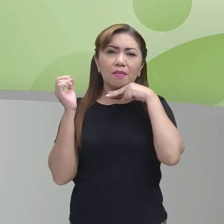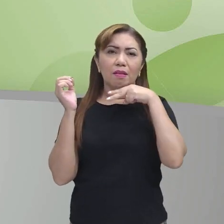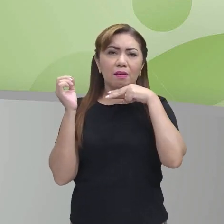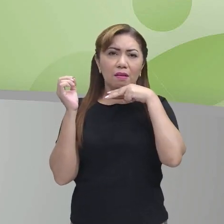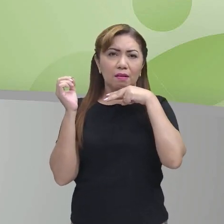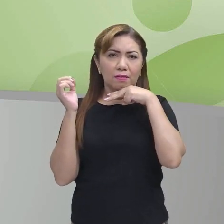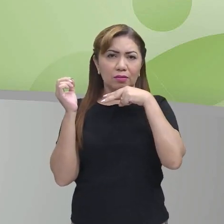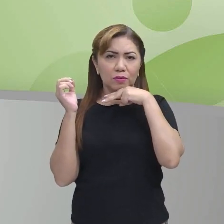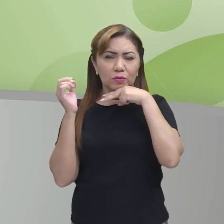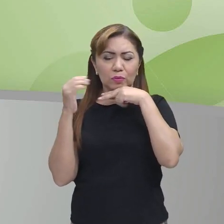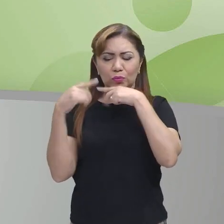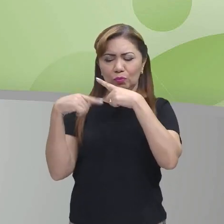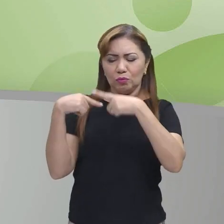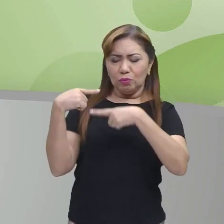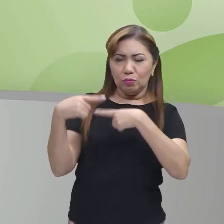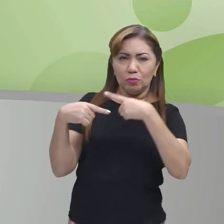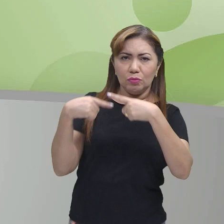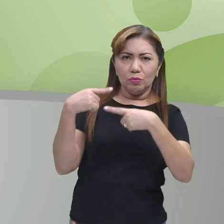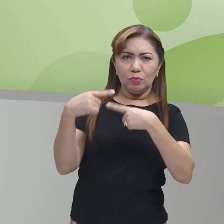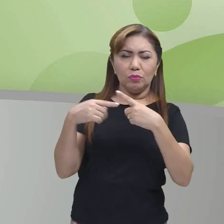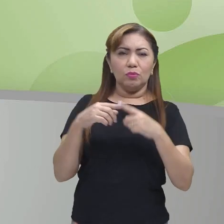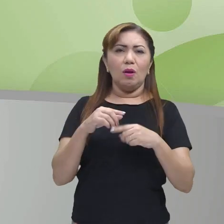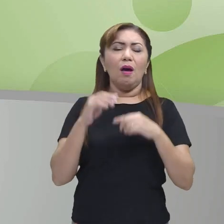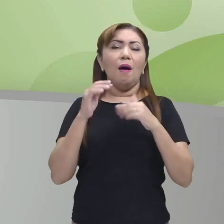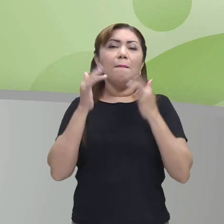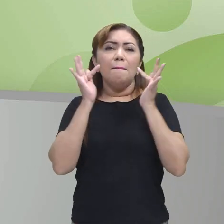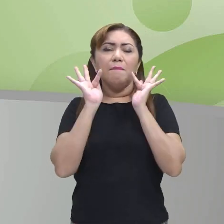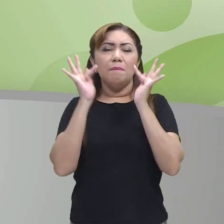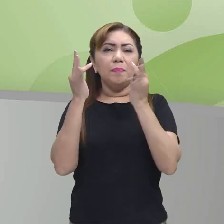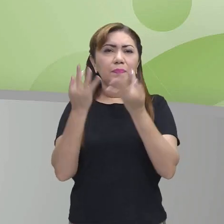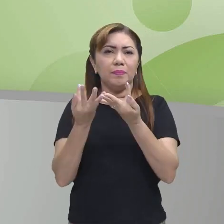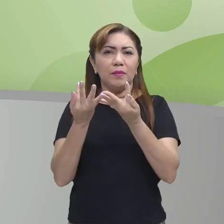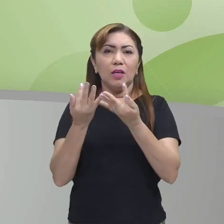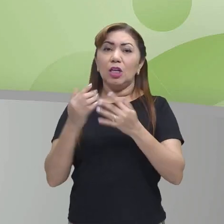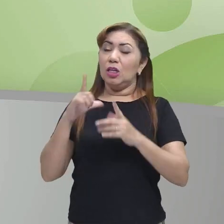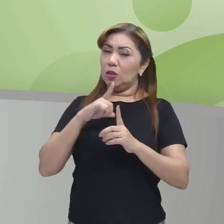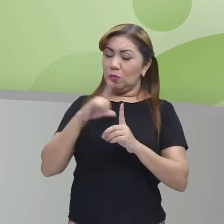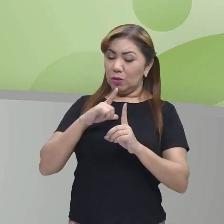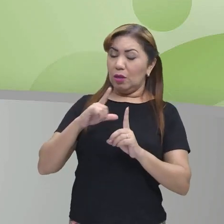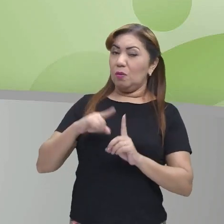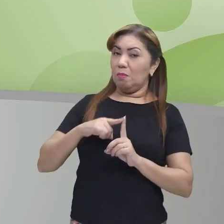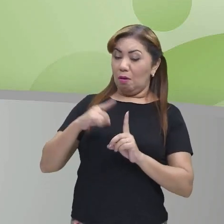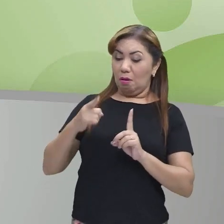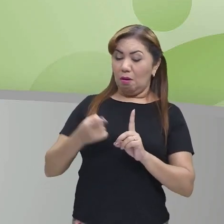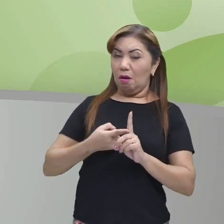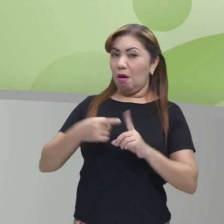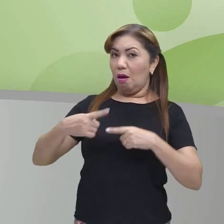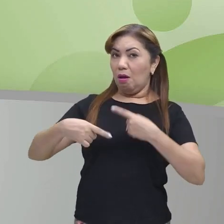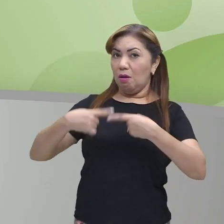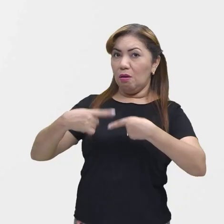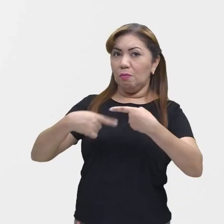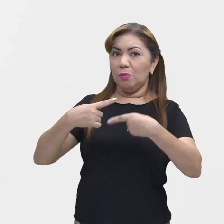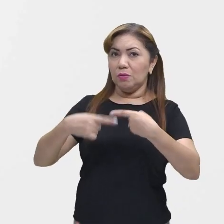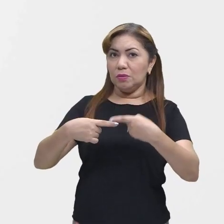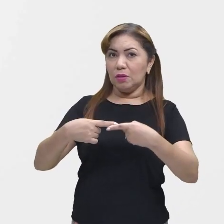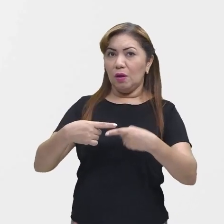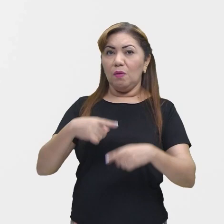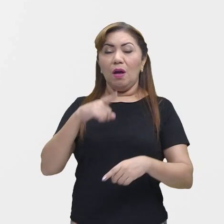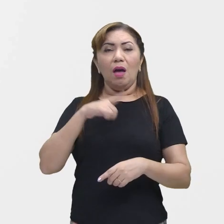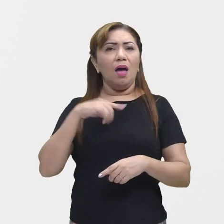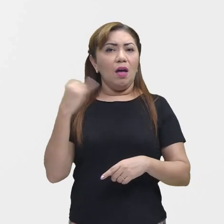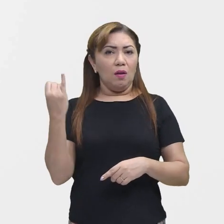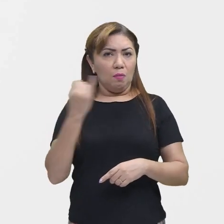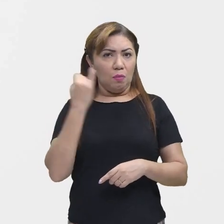família é gerada através da reprodução. Então, para acontecer a reprodução, é necessário que os